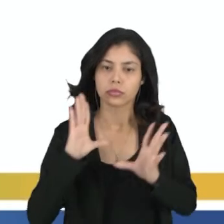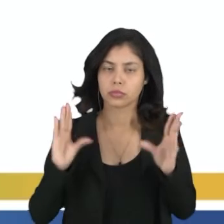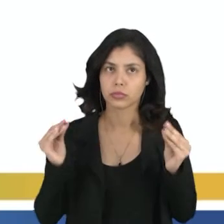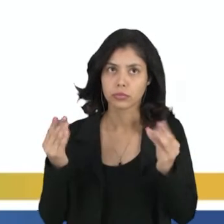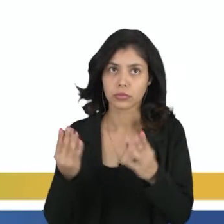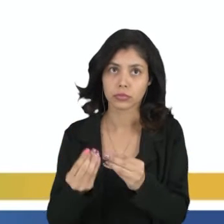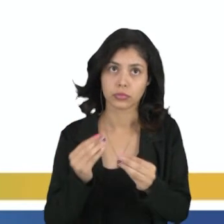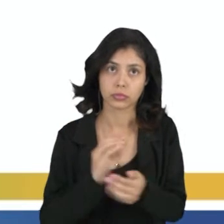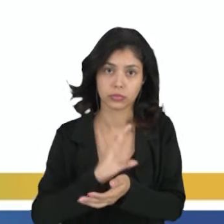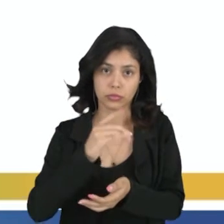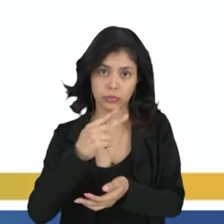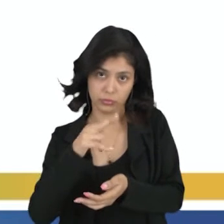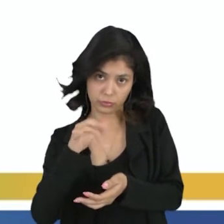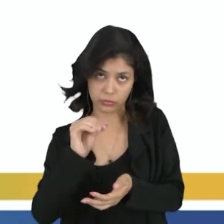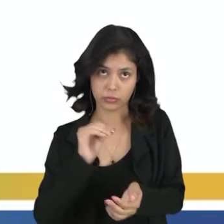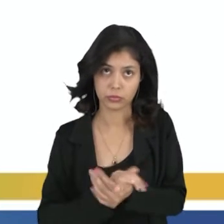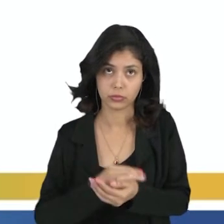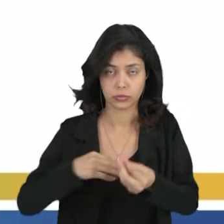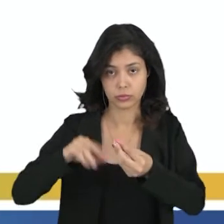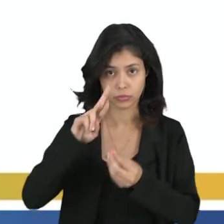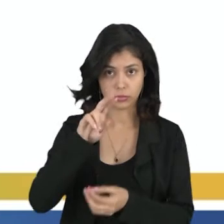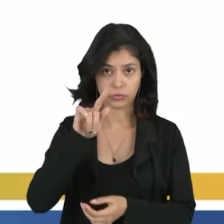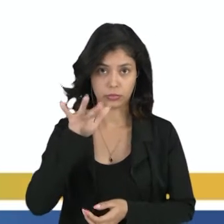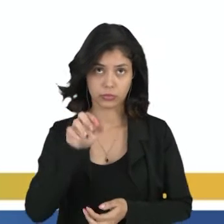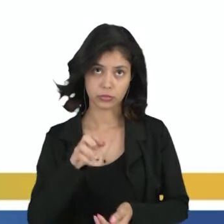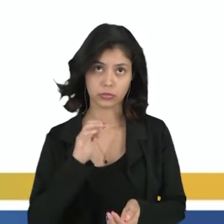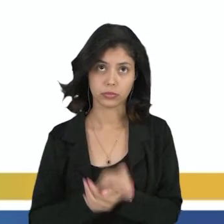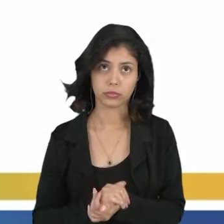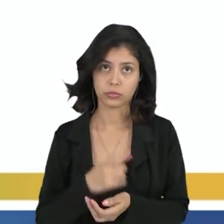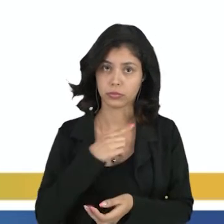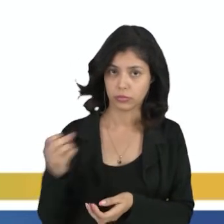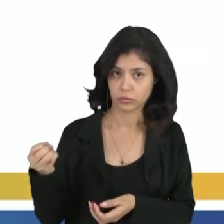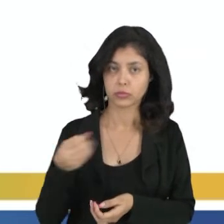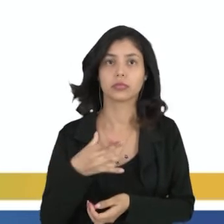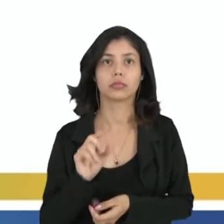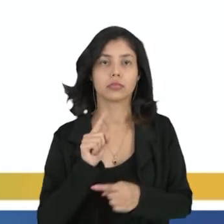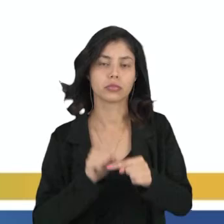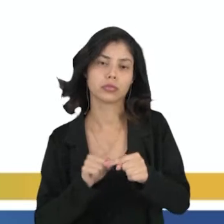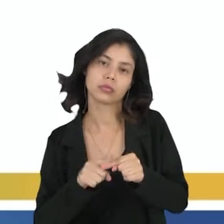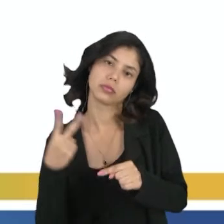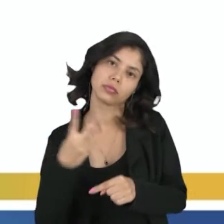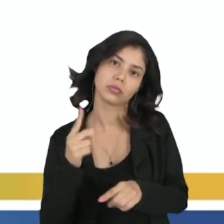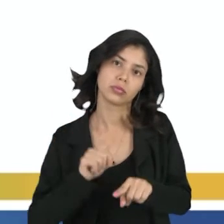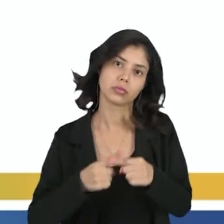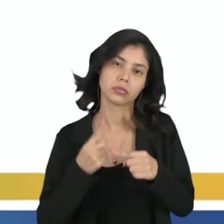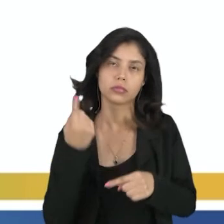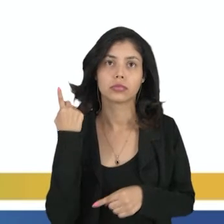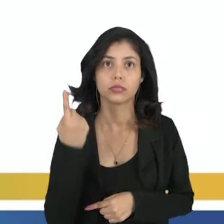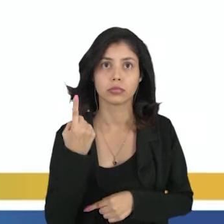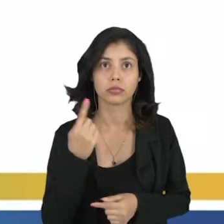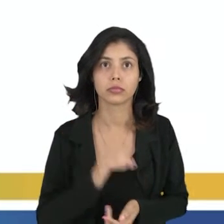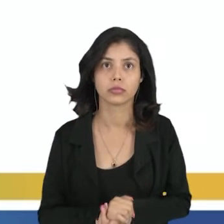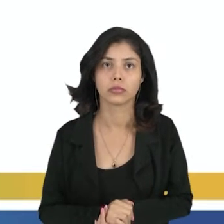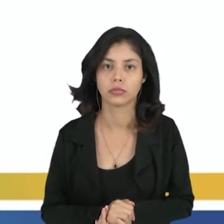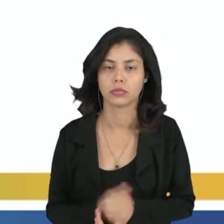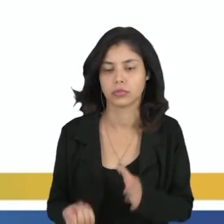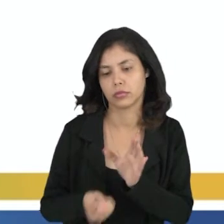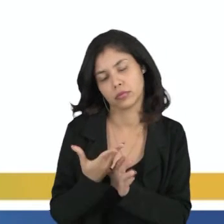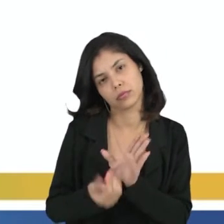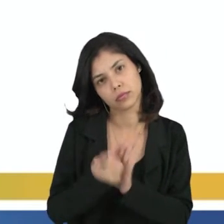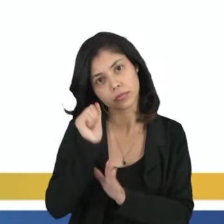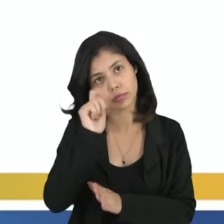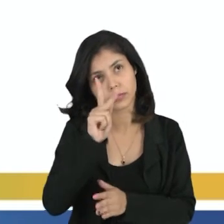substância aqui, ó, composta, lado dos reagentes, formando 2 ou mais substâncias aqui no lado do